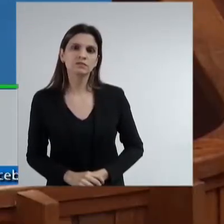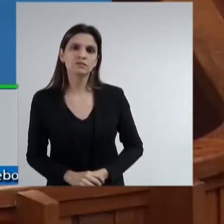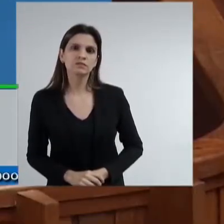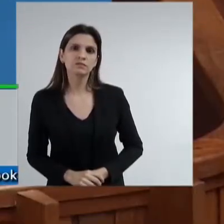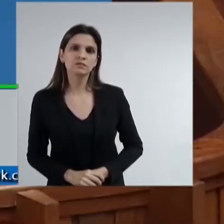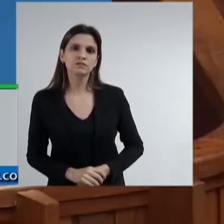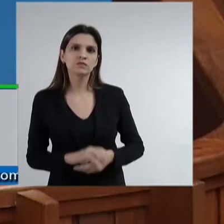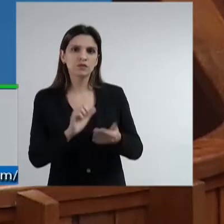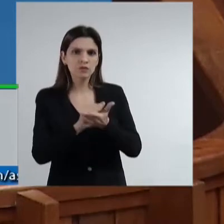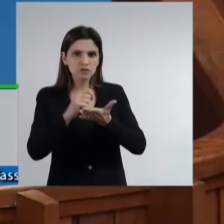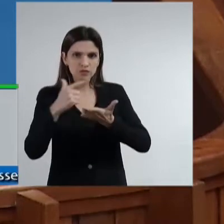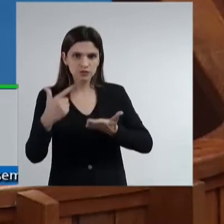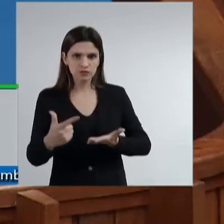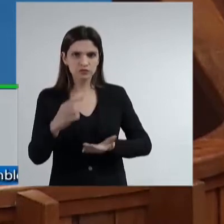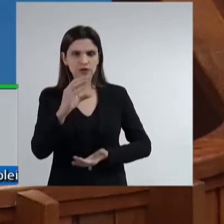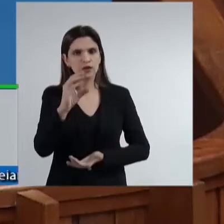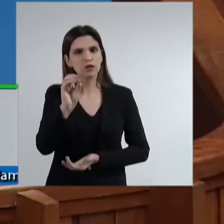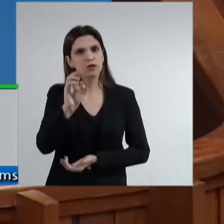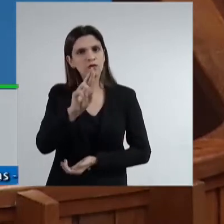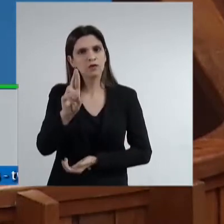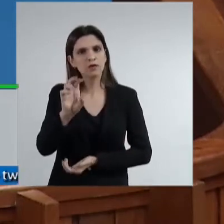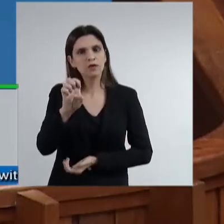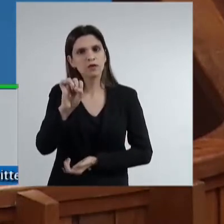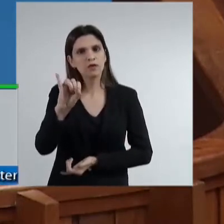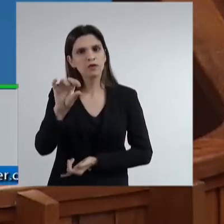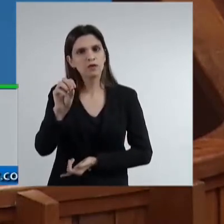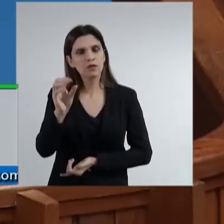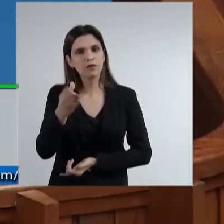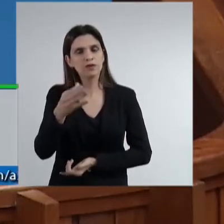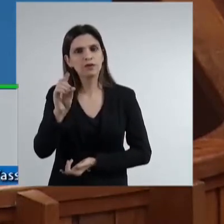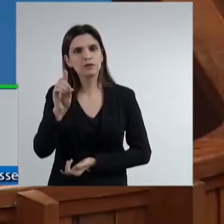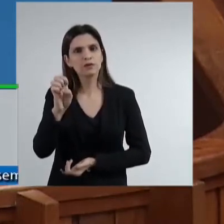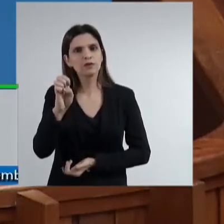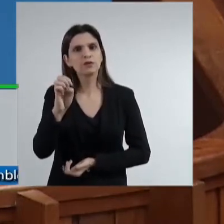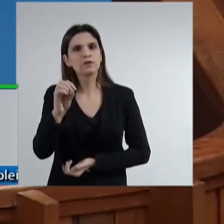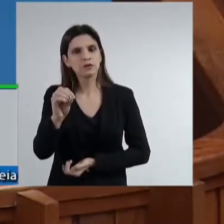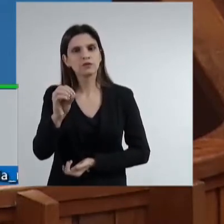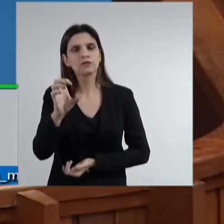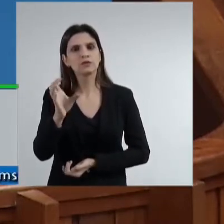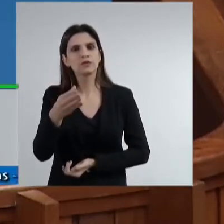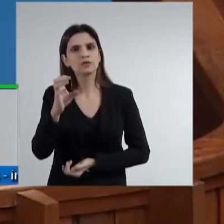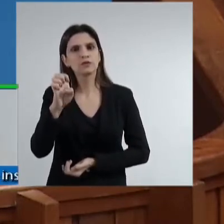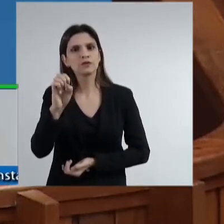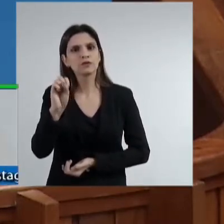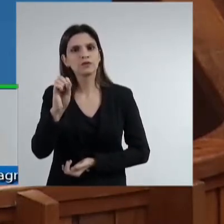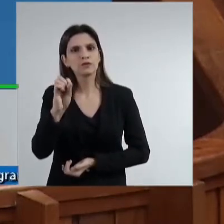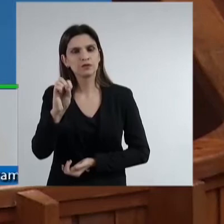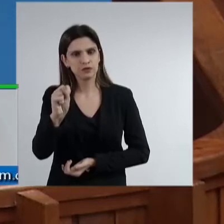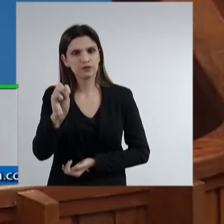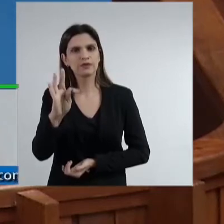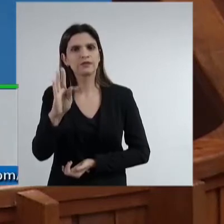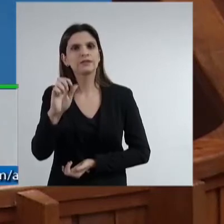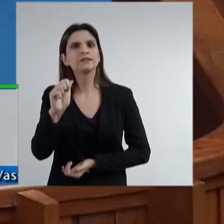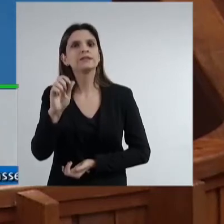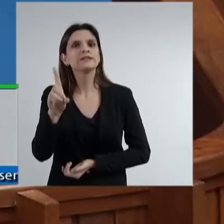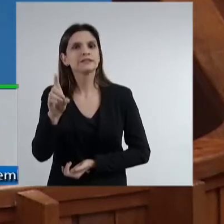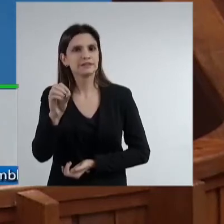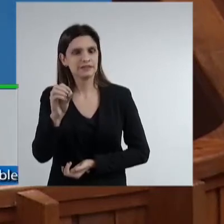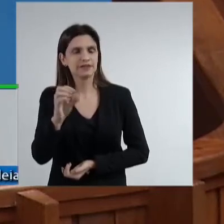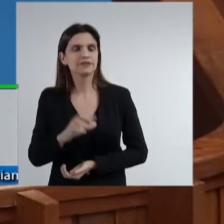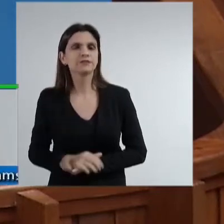O Jornal Correio do Estado, de terça-feira, 26 de março, ele traz um